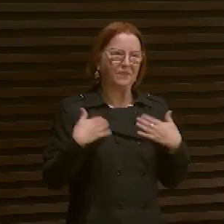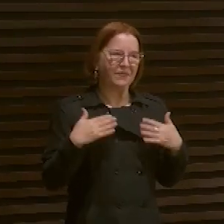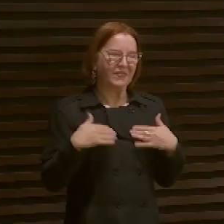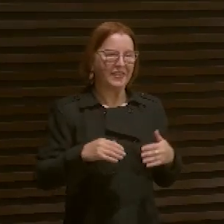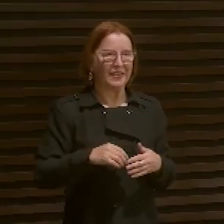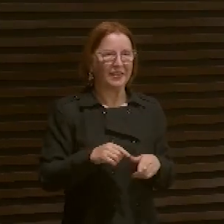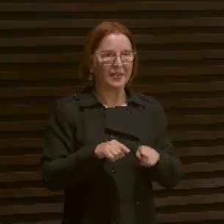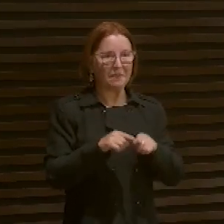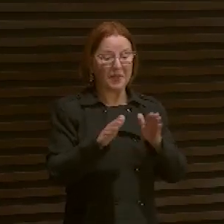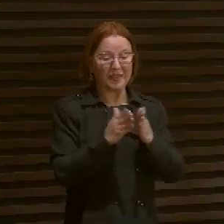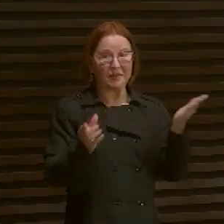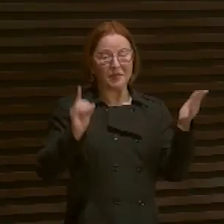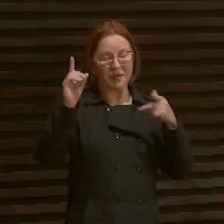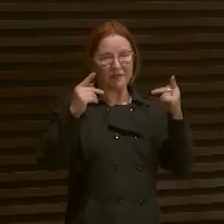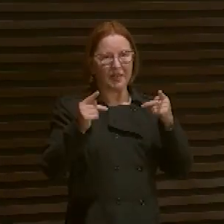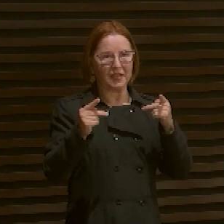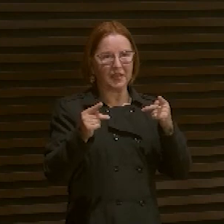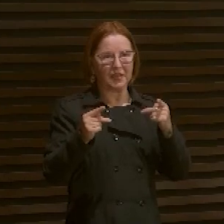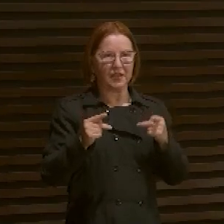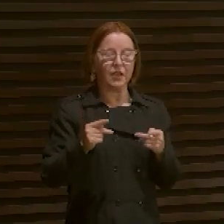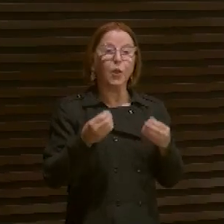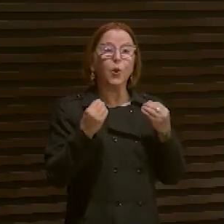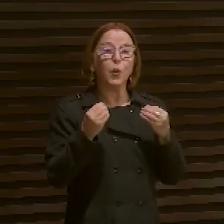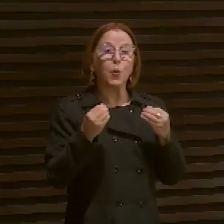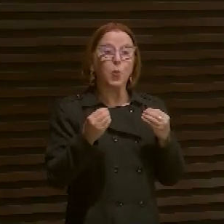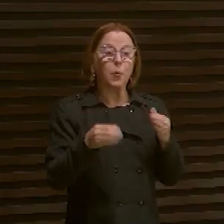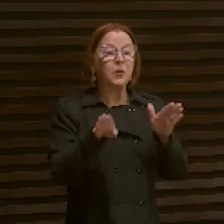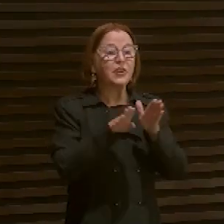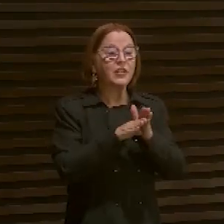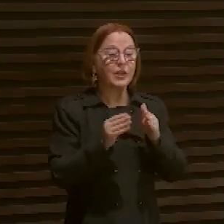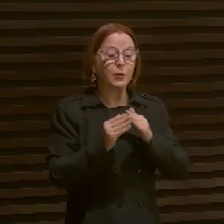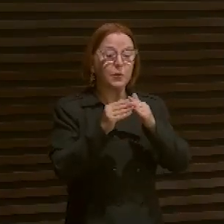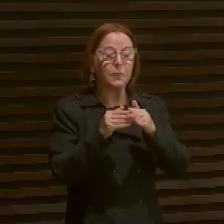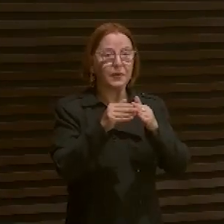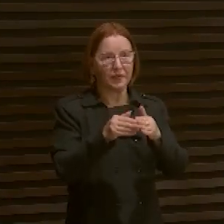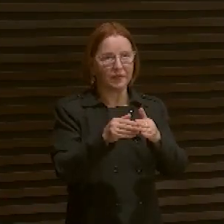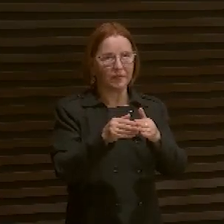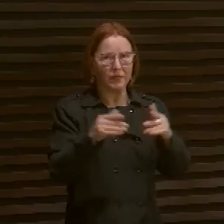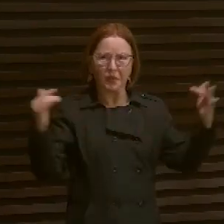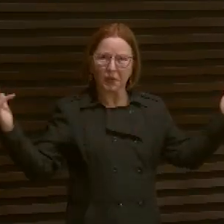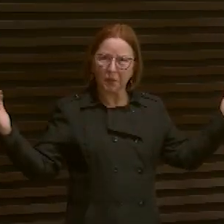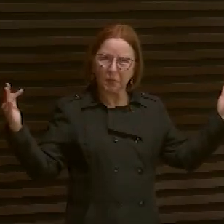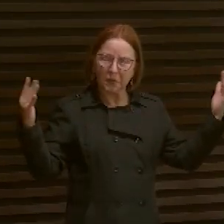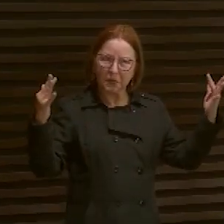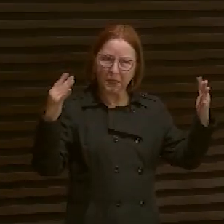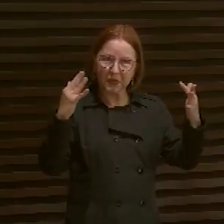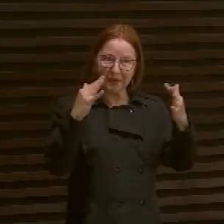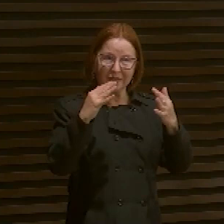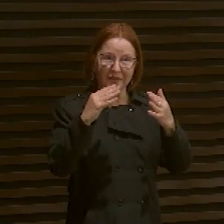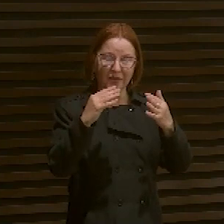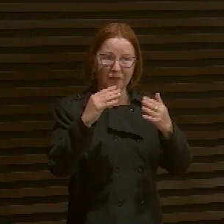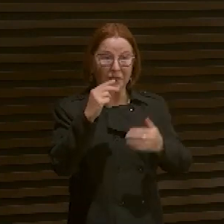a Bíblia conta que na hora que eles chegaram com o barquinho lá do outro lado, a multidão tinha visto eles no mar, eles foram pela terra e chegaram